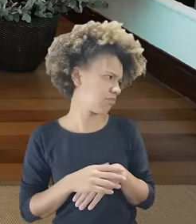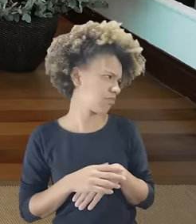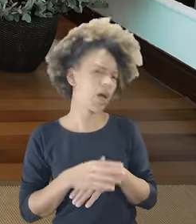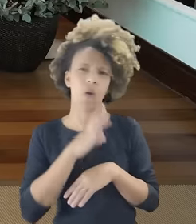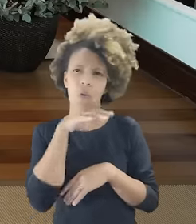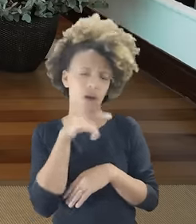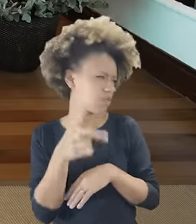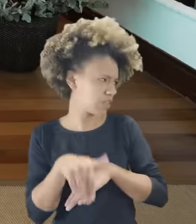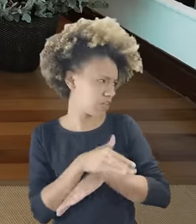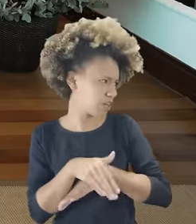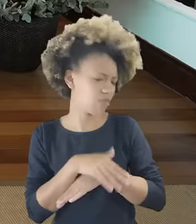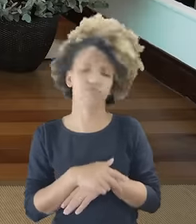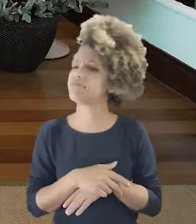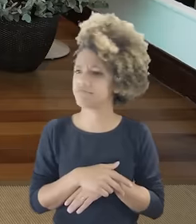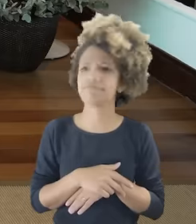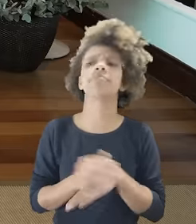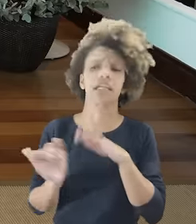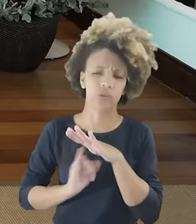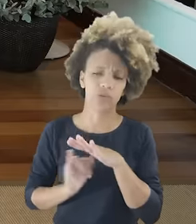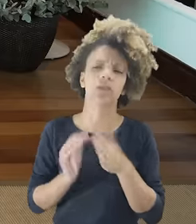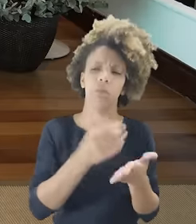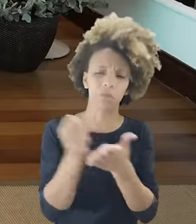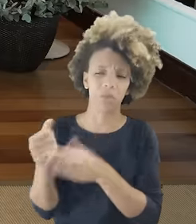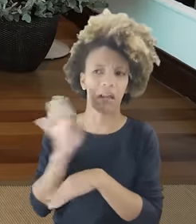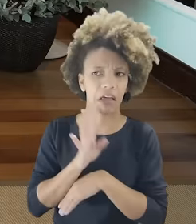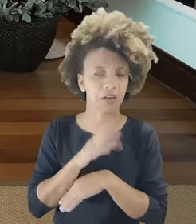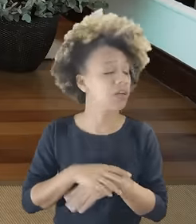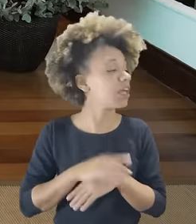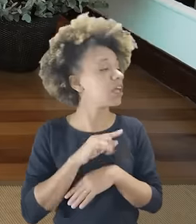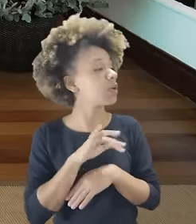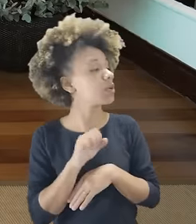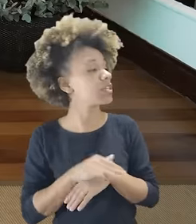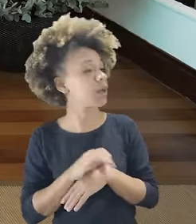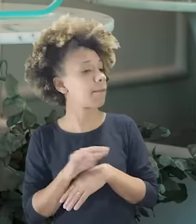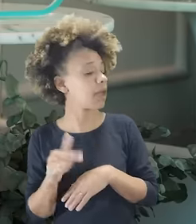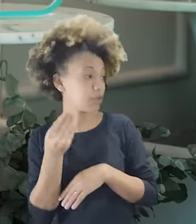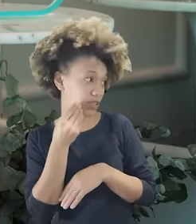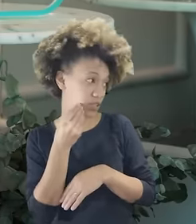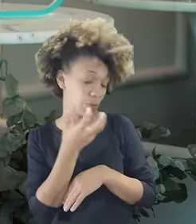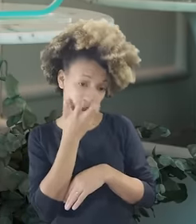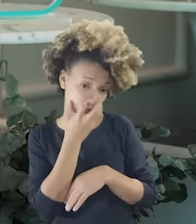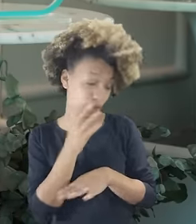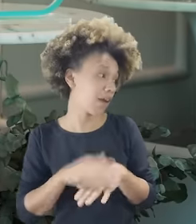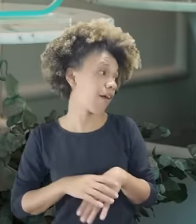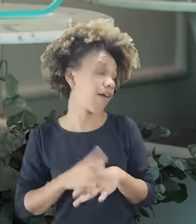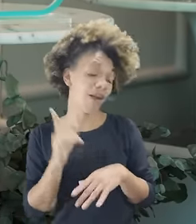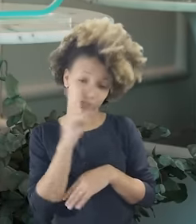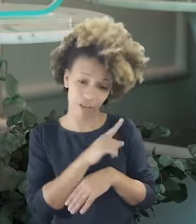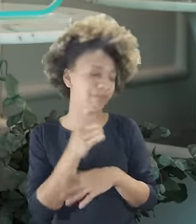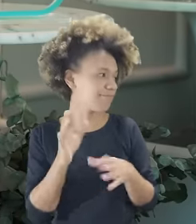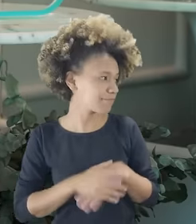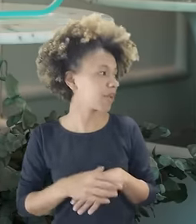na rua por conta do real que coisa legal cara e a Luisa mell aí tentando negócio de cachorro quer dizer ela falha